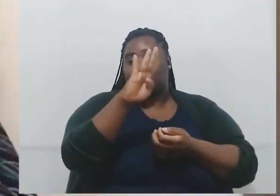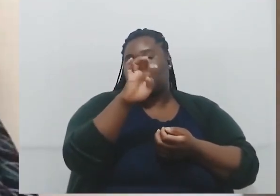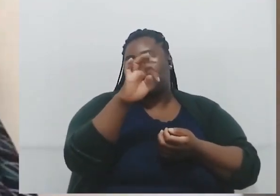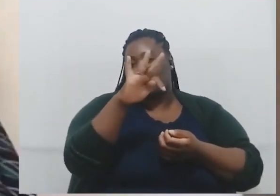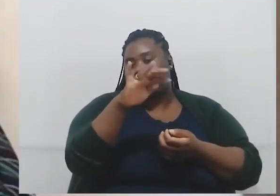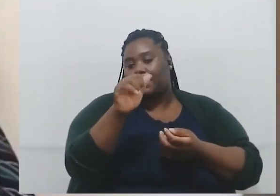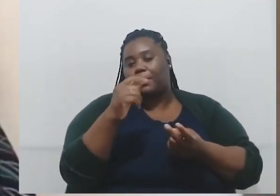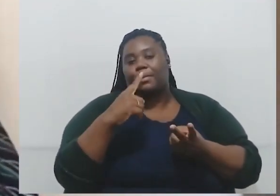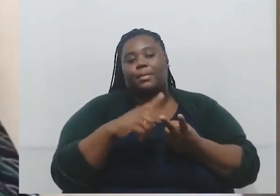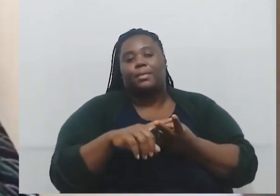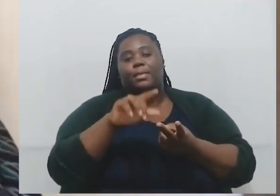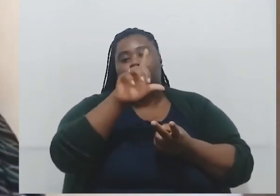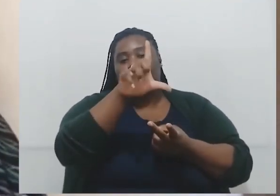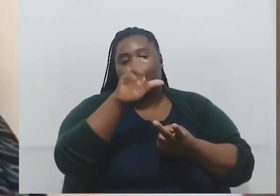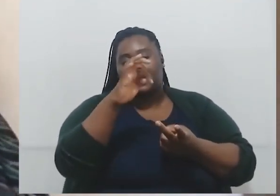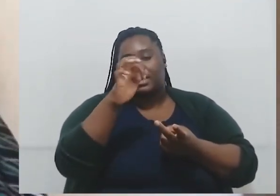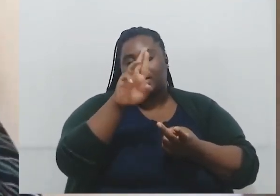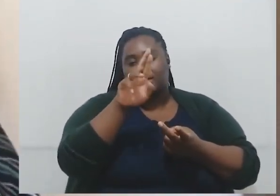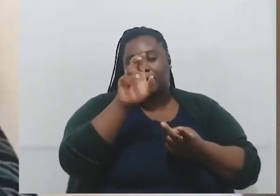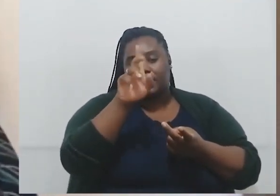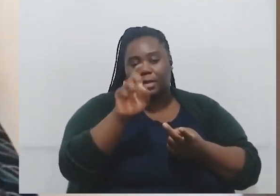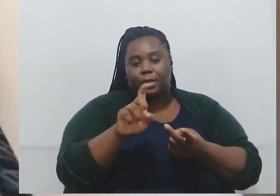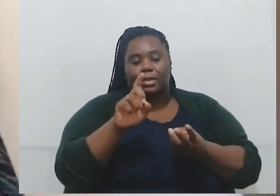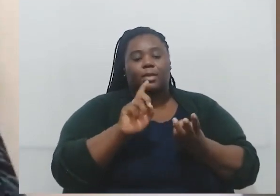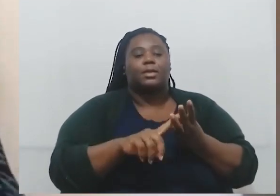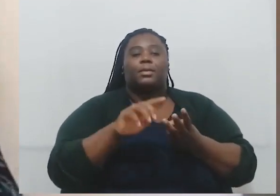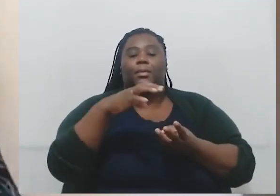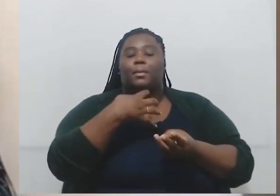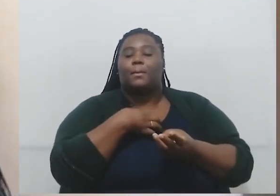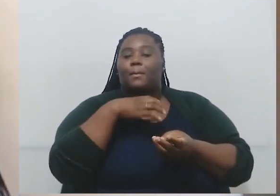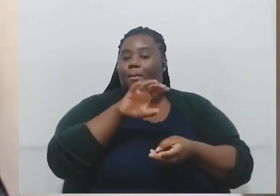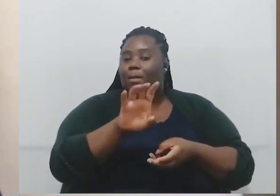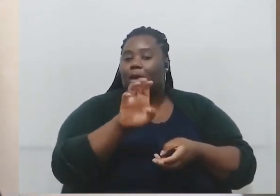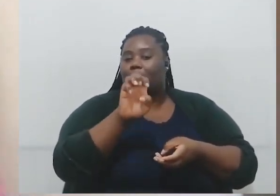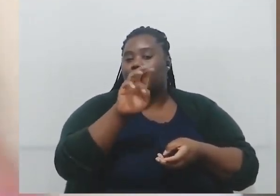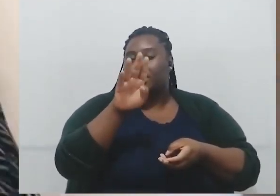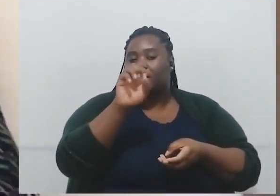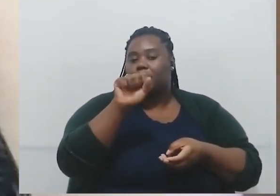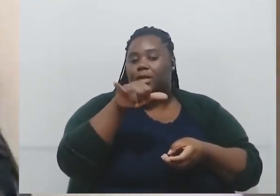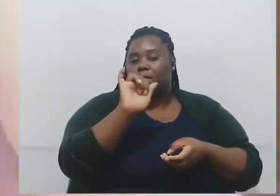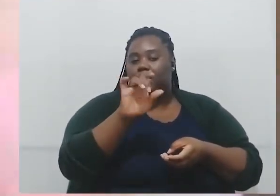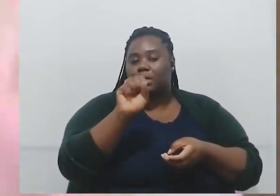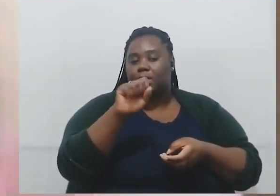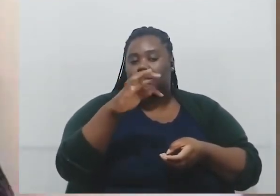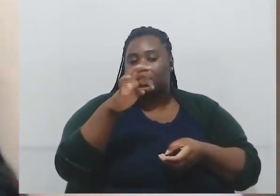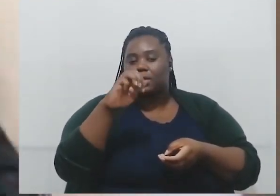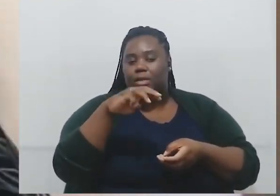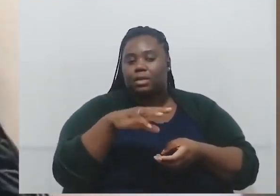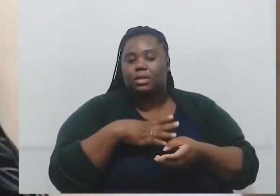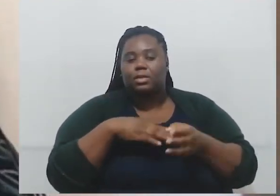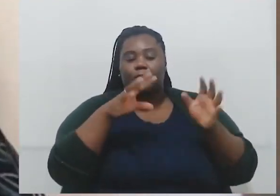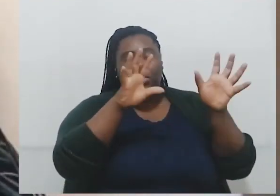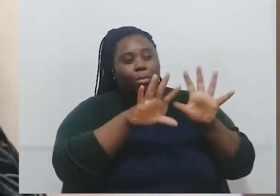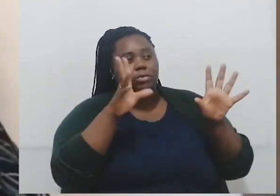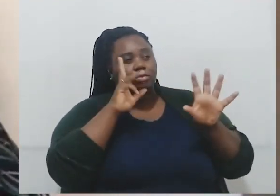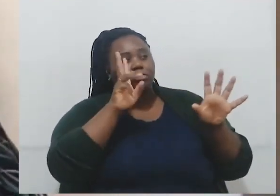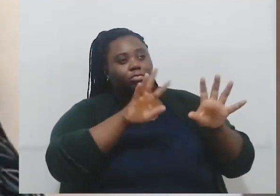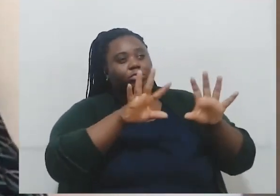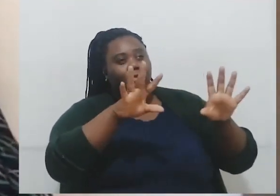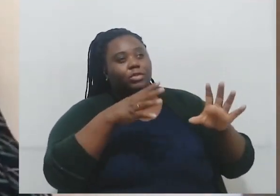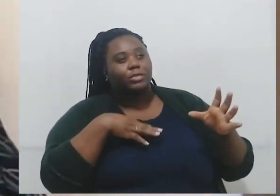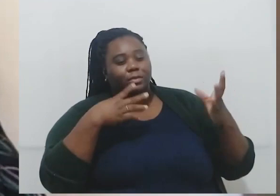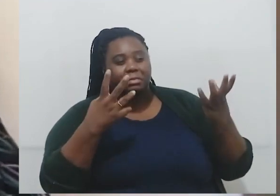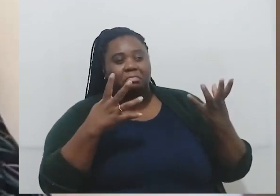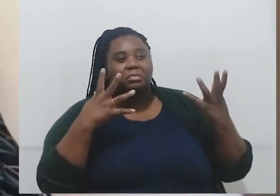maravilhosa, Letrux, Baiano System. Gosto muito de ver esteticamente, eu acho muito legal, né? As